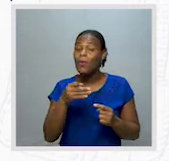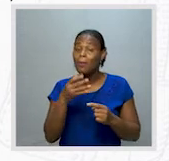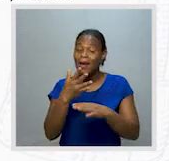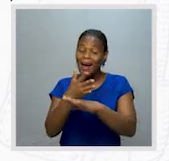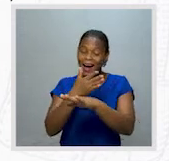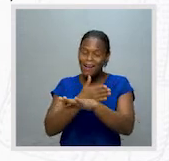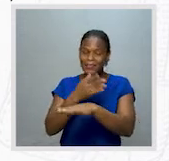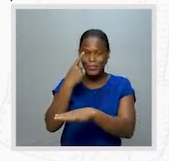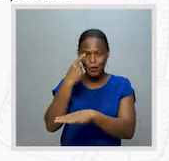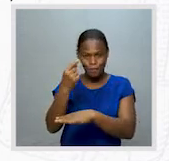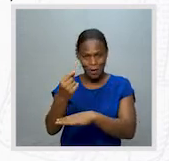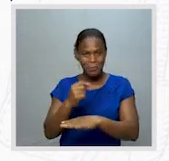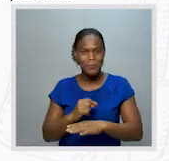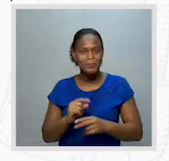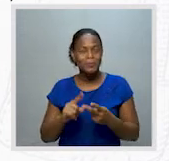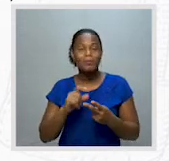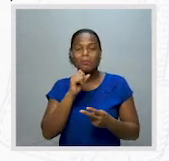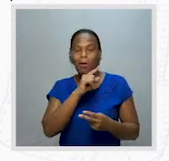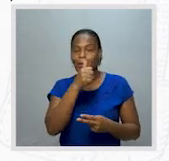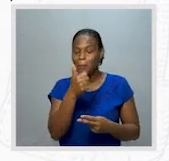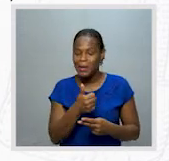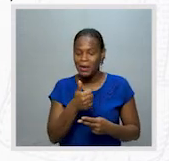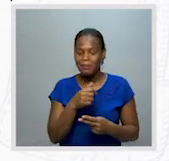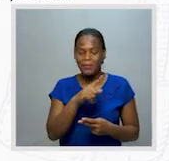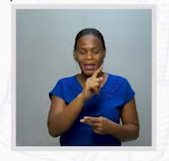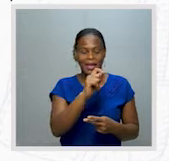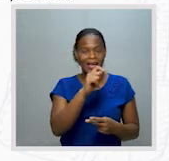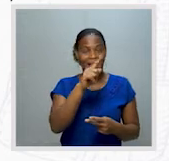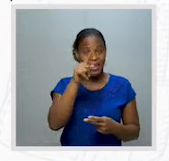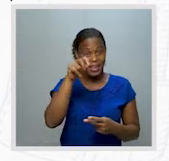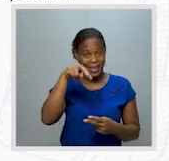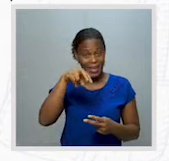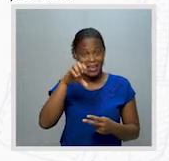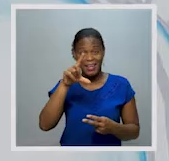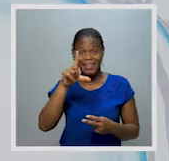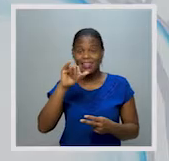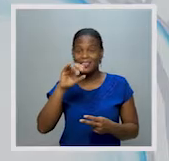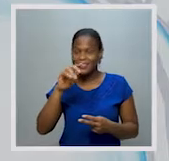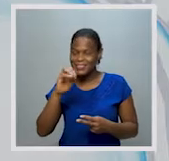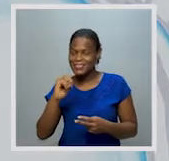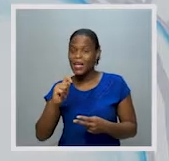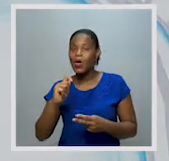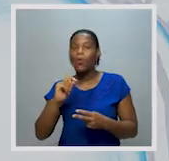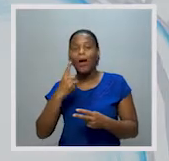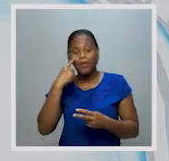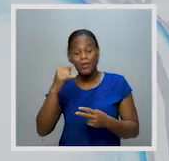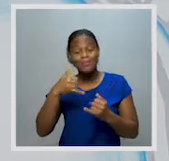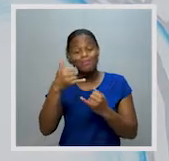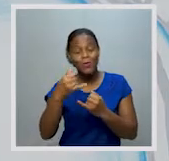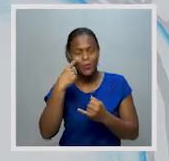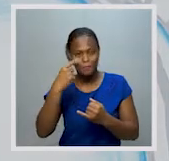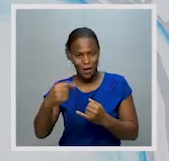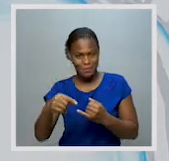do verbo. Pode ainda ser a linha B, ênclise, quando vem depois do